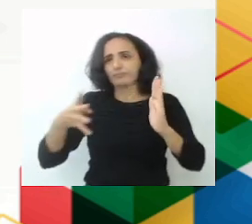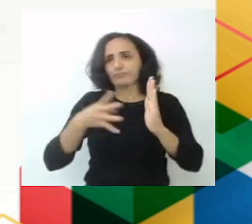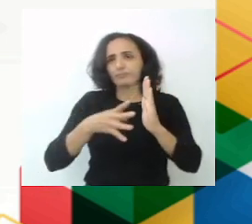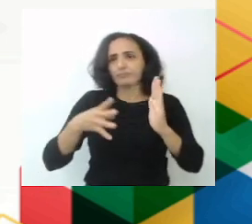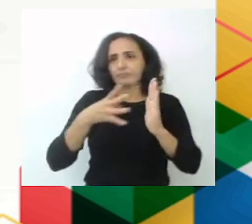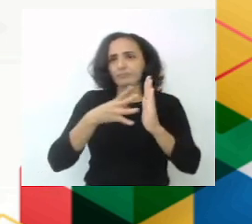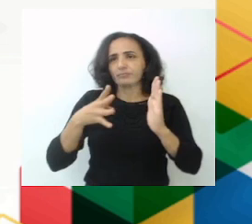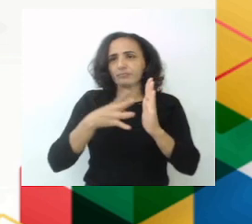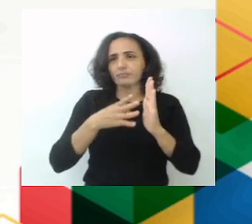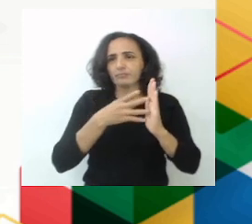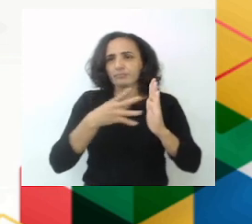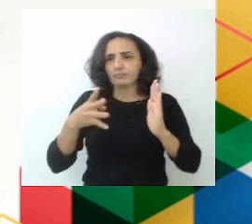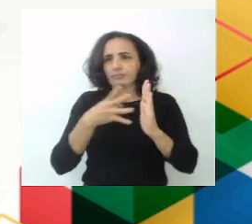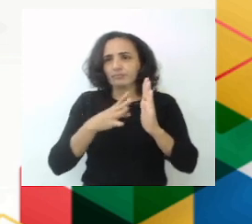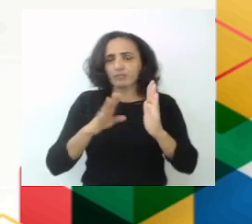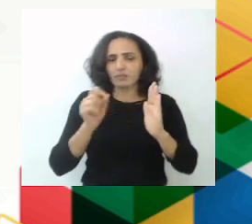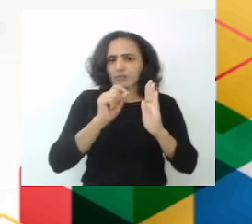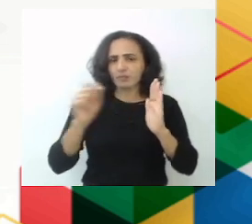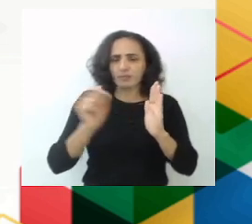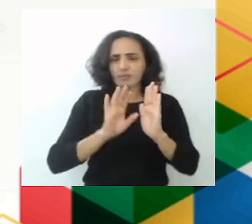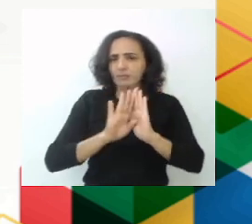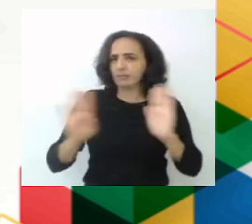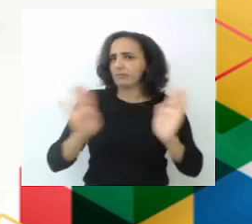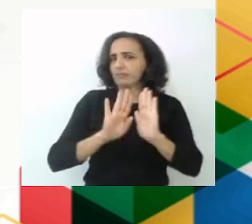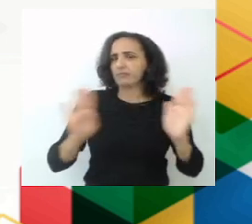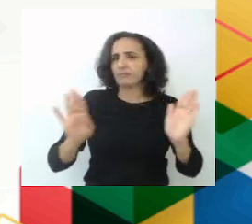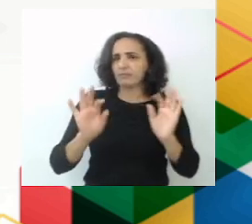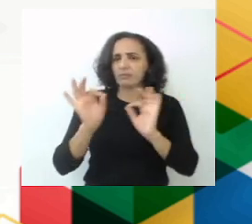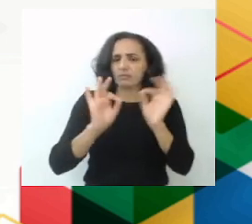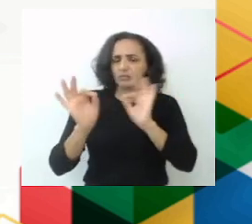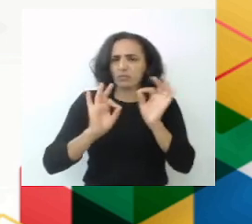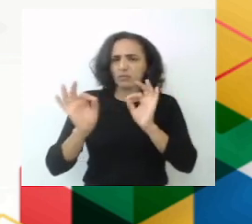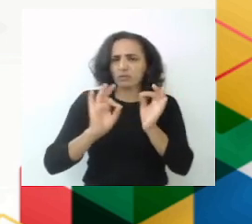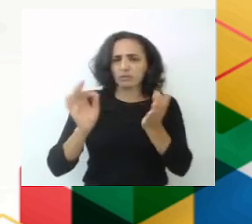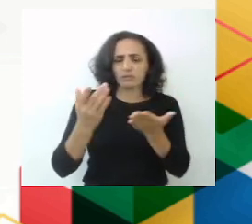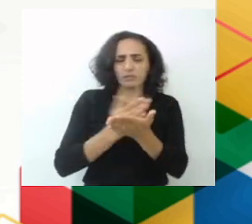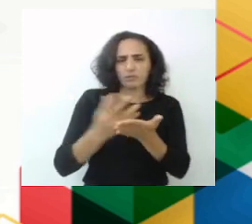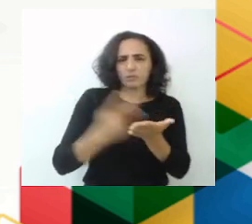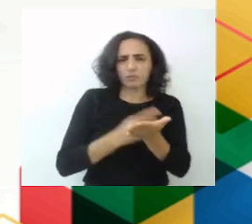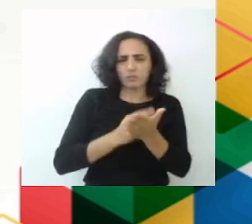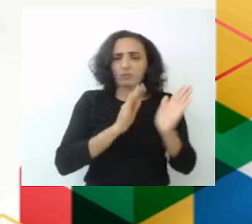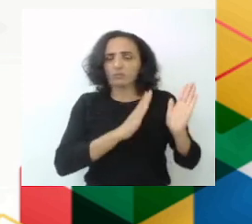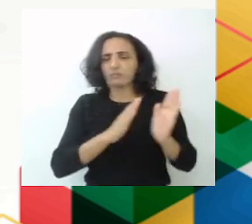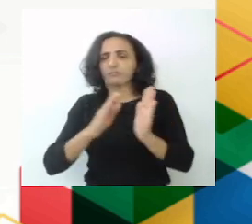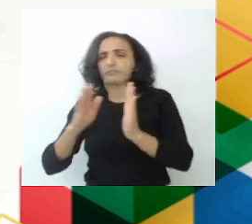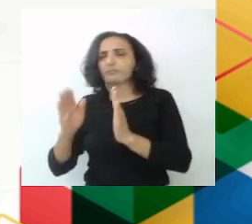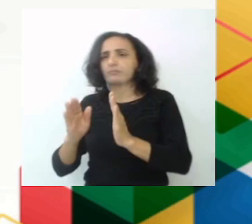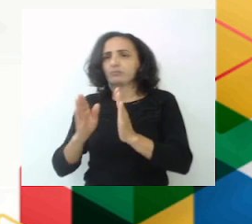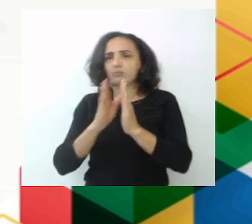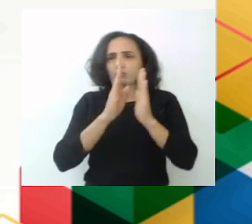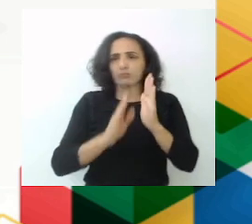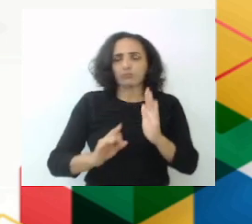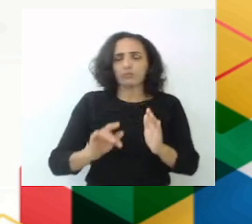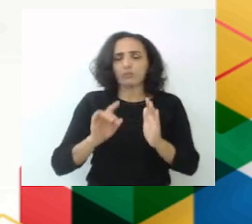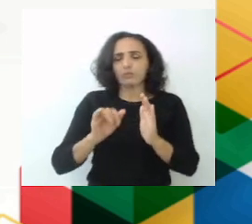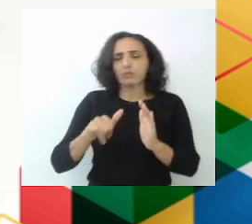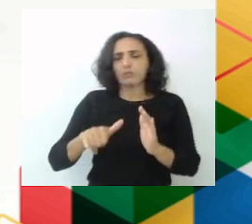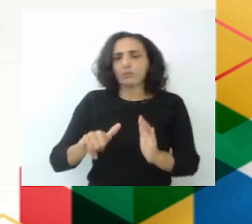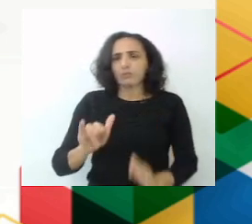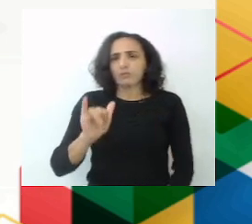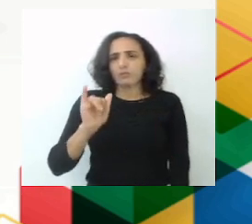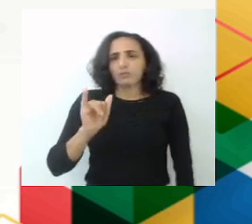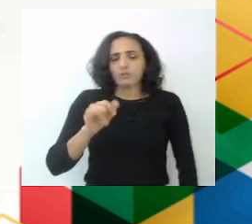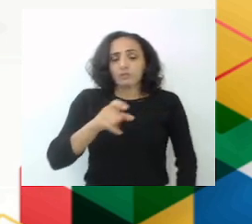menos para essa tabela, certo? Então tá aí só corrigindo uma situação. A expressão, a função original é x ao quadrado menos